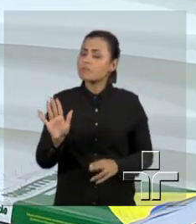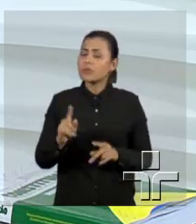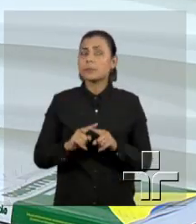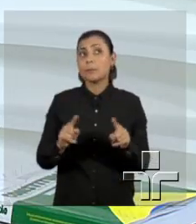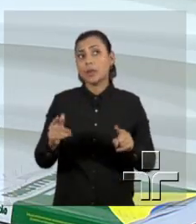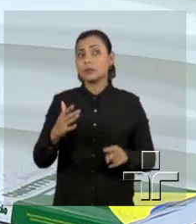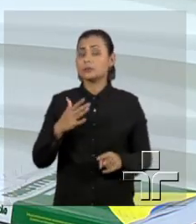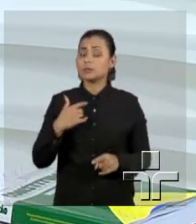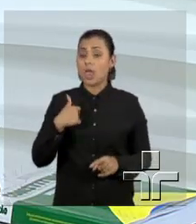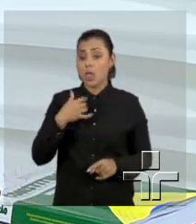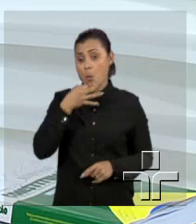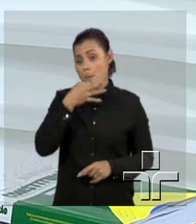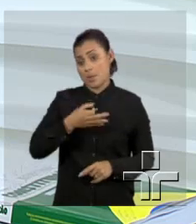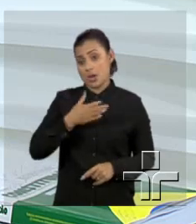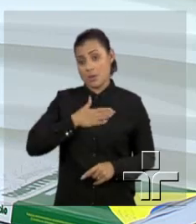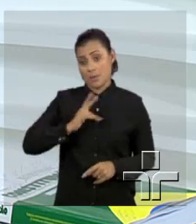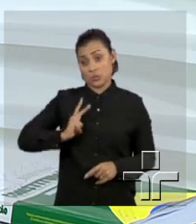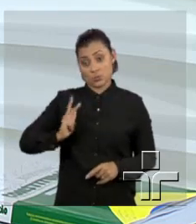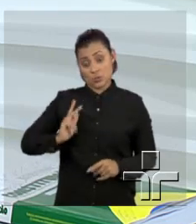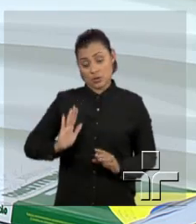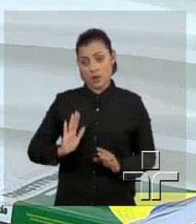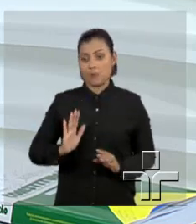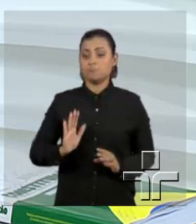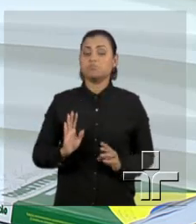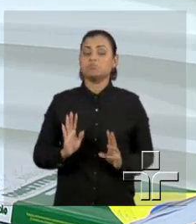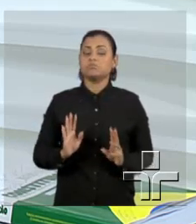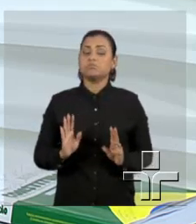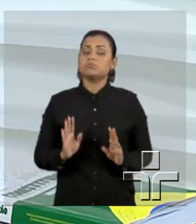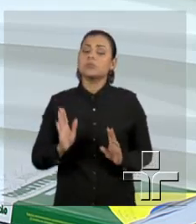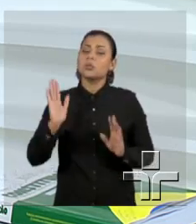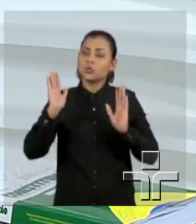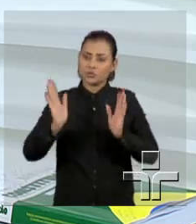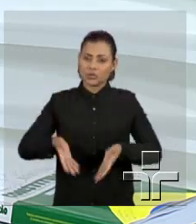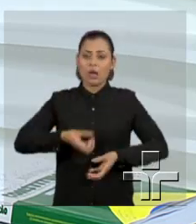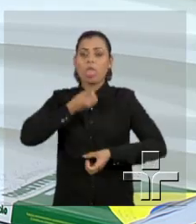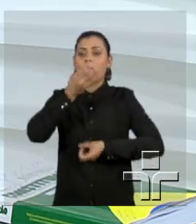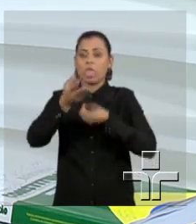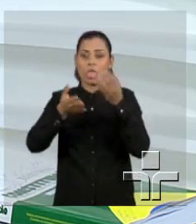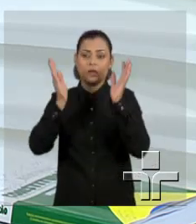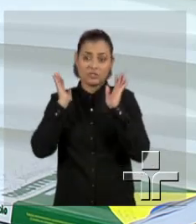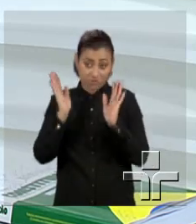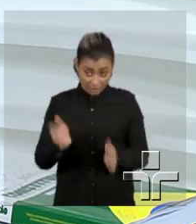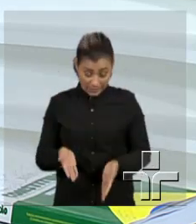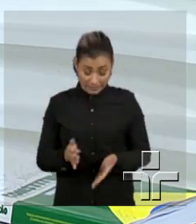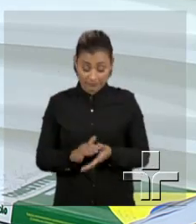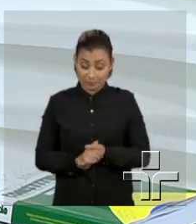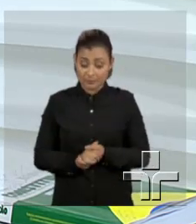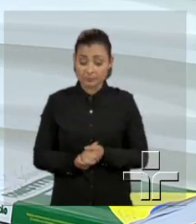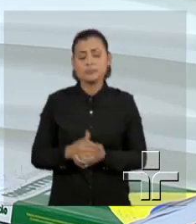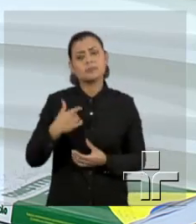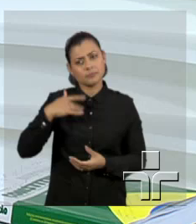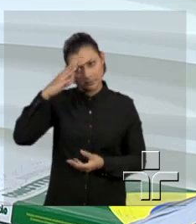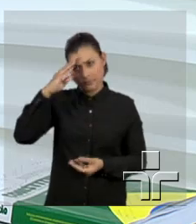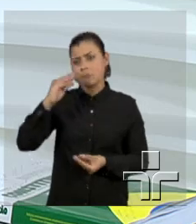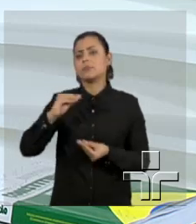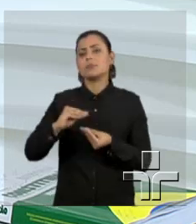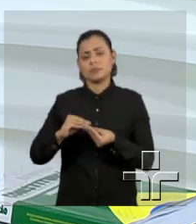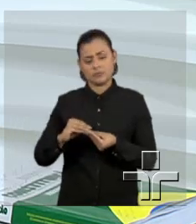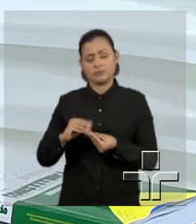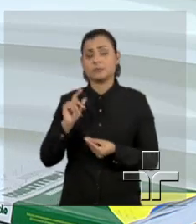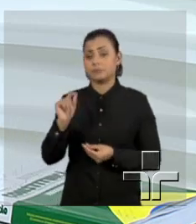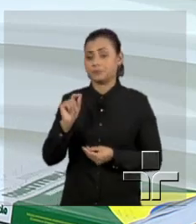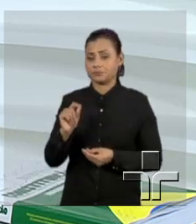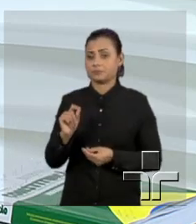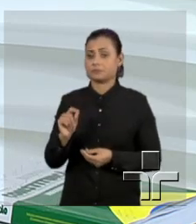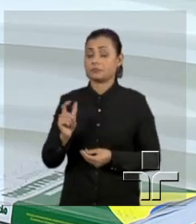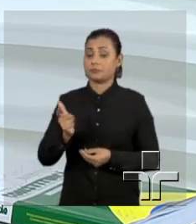O meu ponto de vista pessoal, eu já externei mais de uma vez. Eu entendo que a